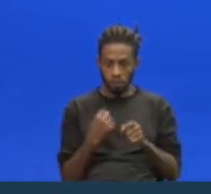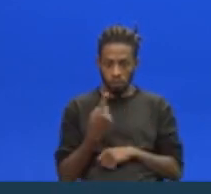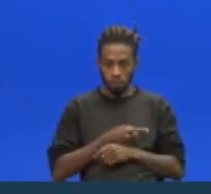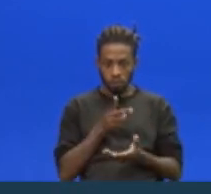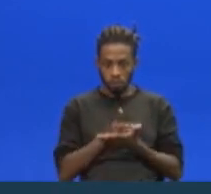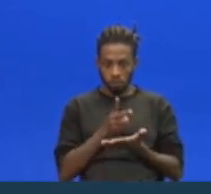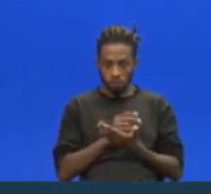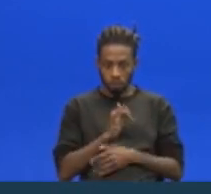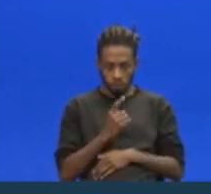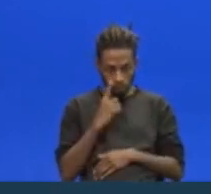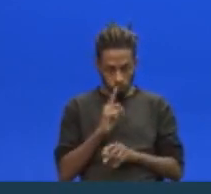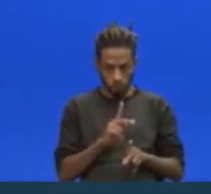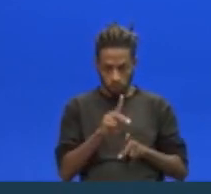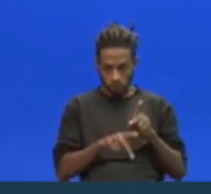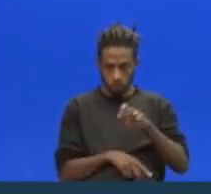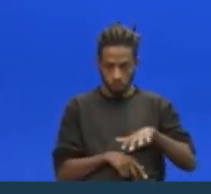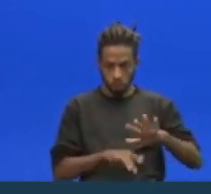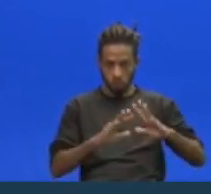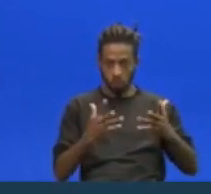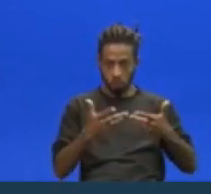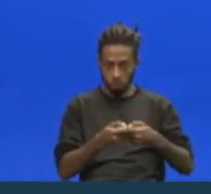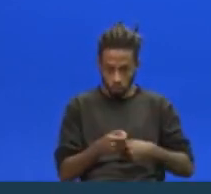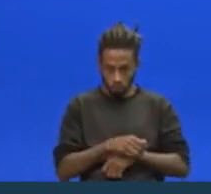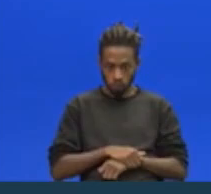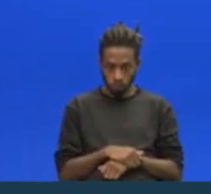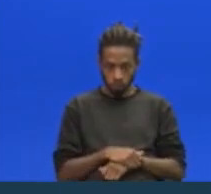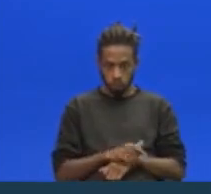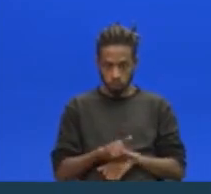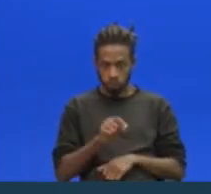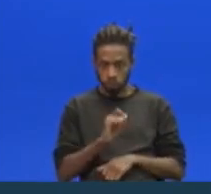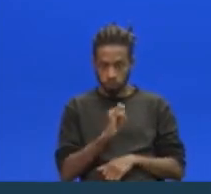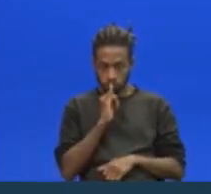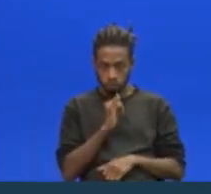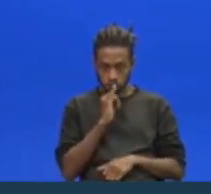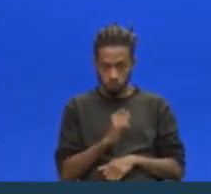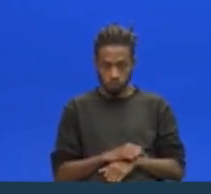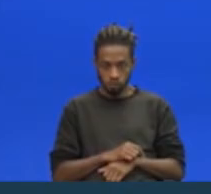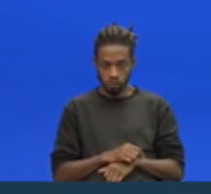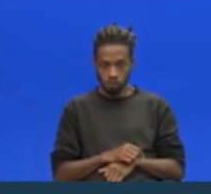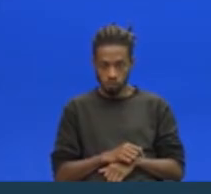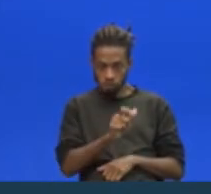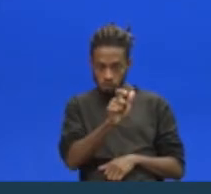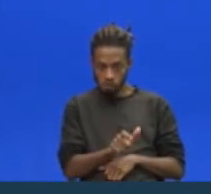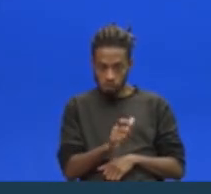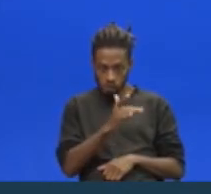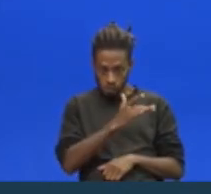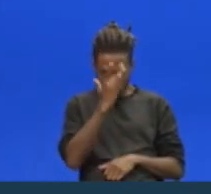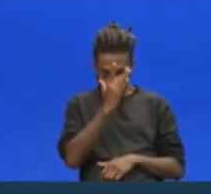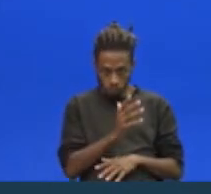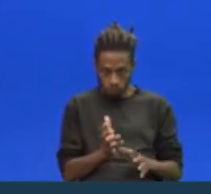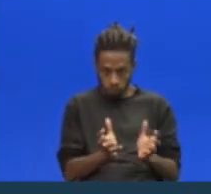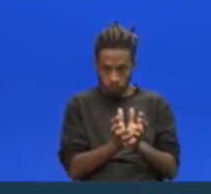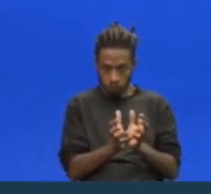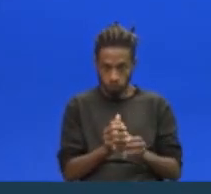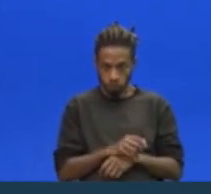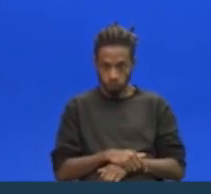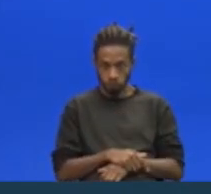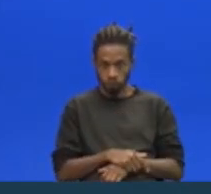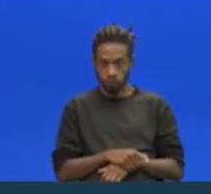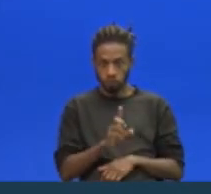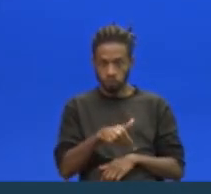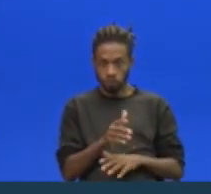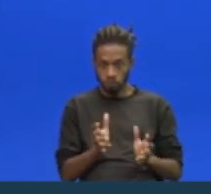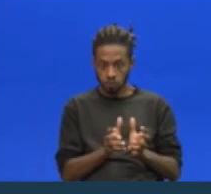como base a população como um todo, selecionamos dessa população o grupo que será chamado de